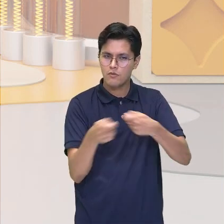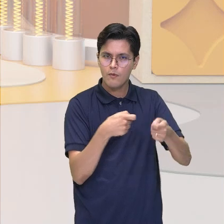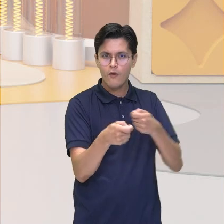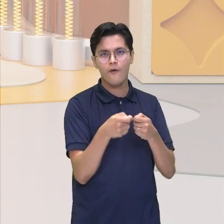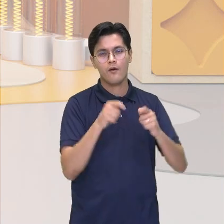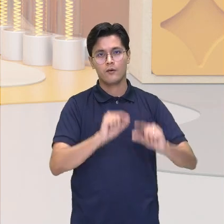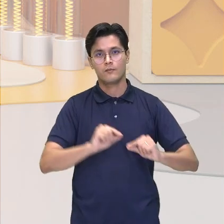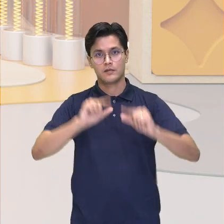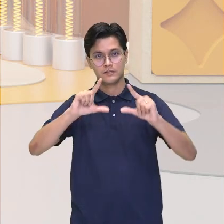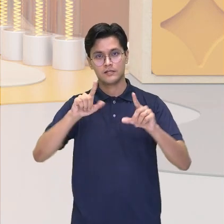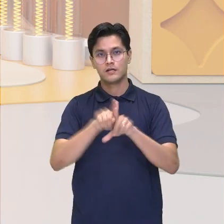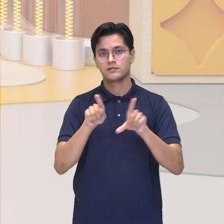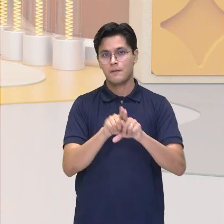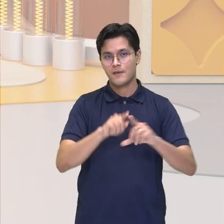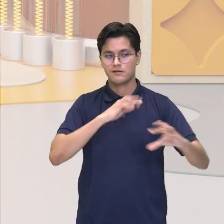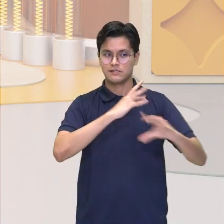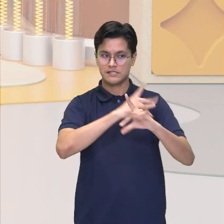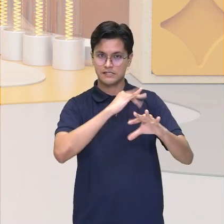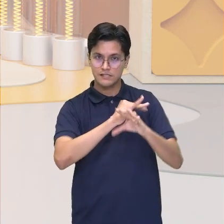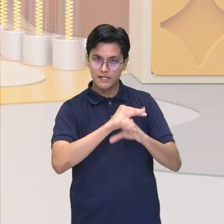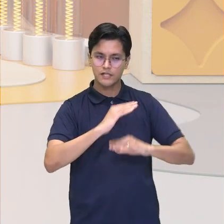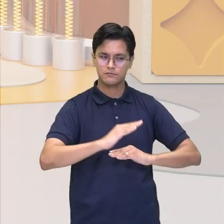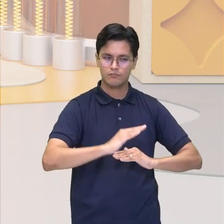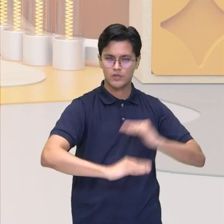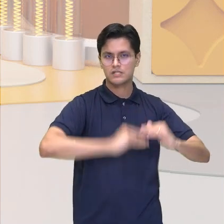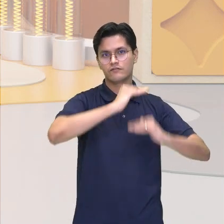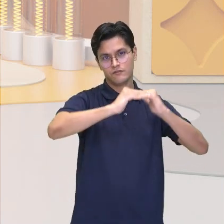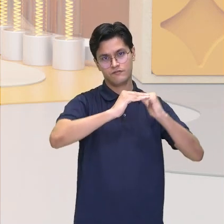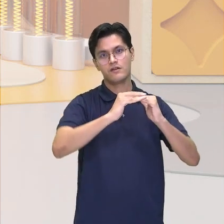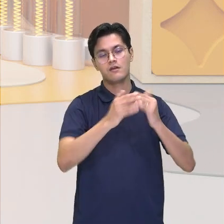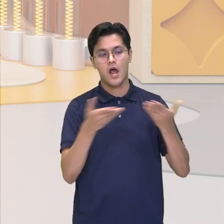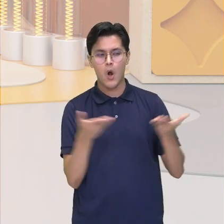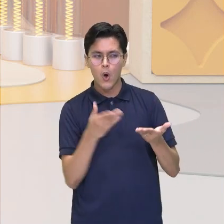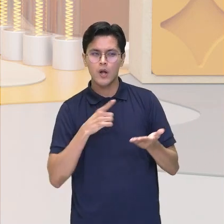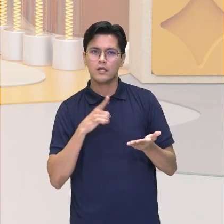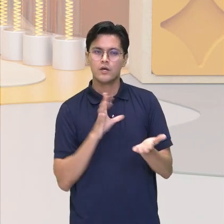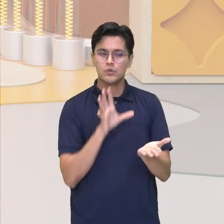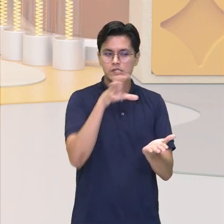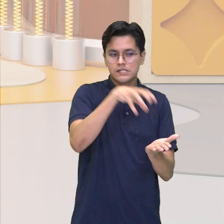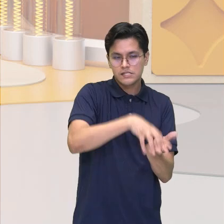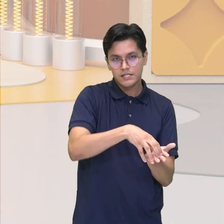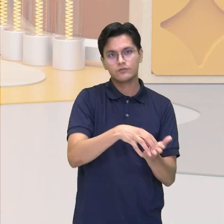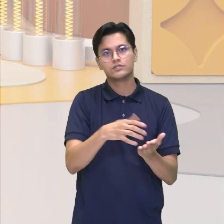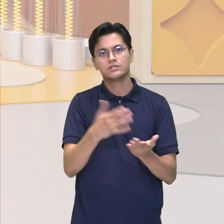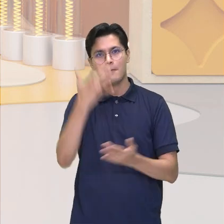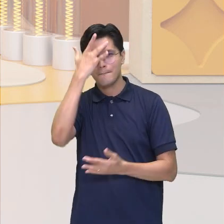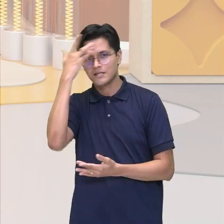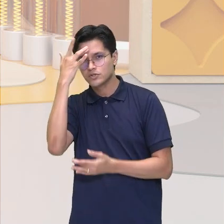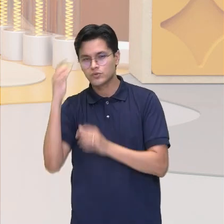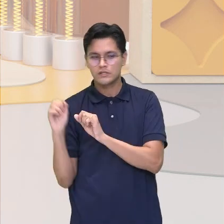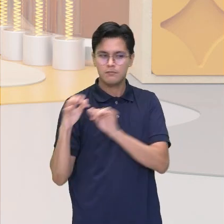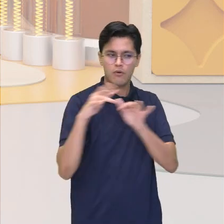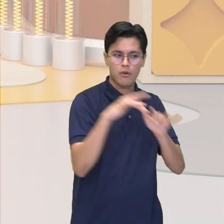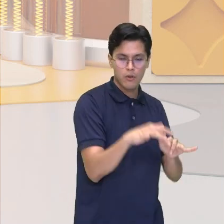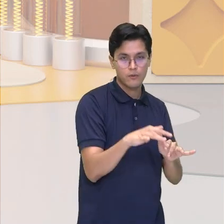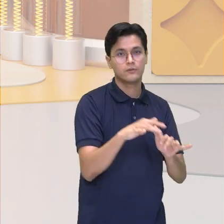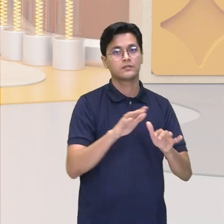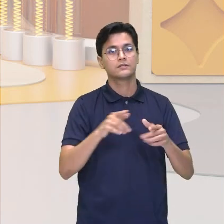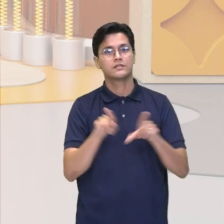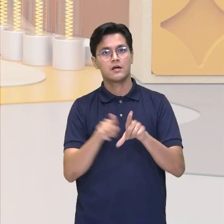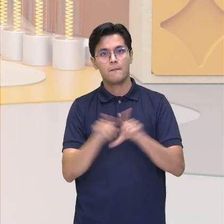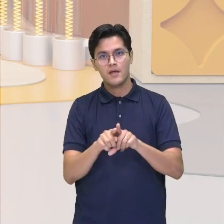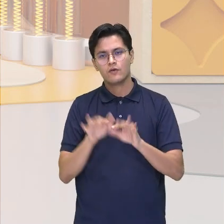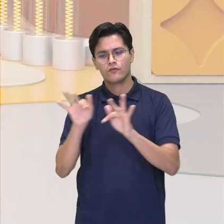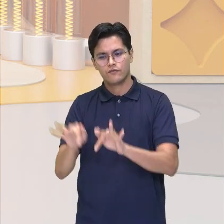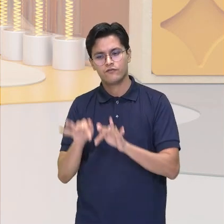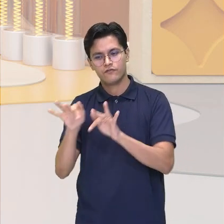passam a ser um grande centro de atração de pessoas, então os feudos deixam de ser tão